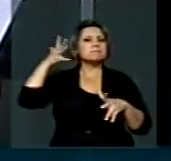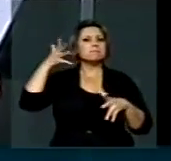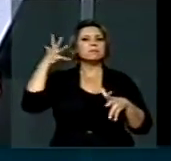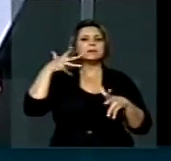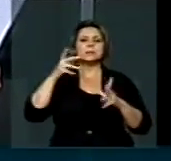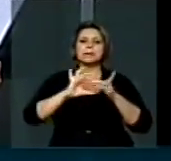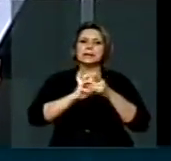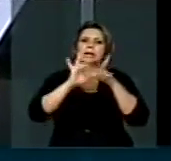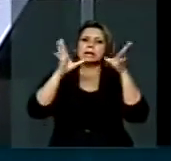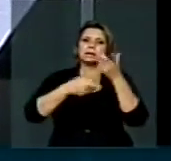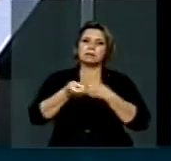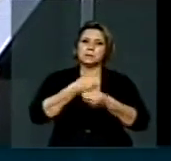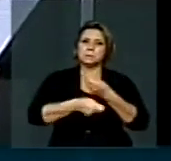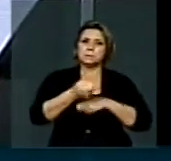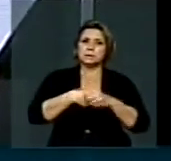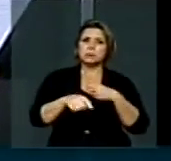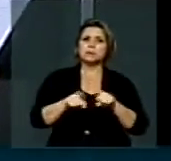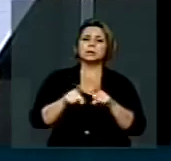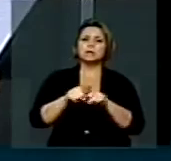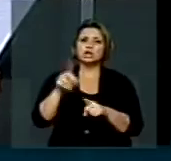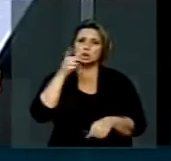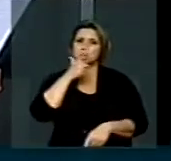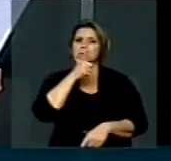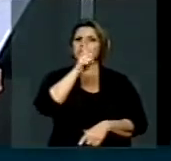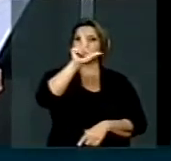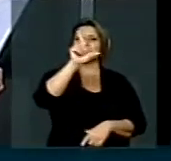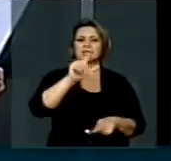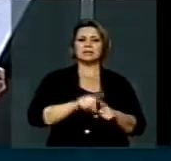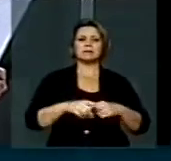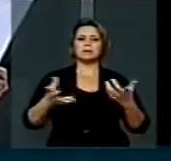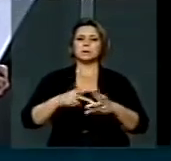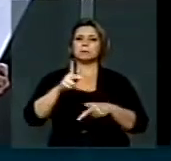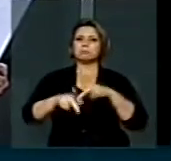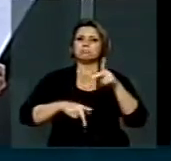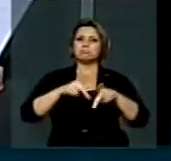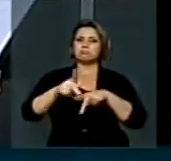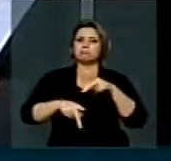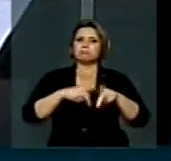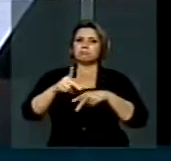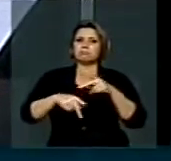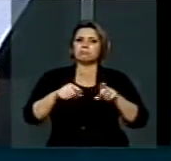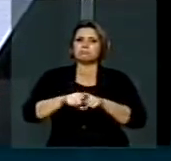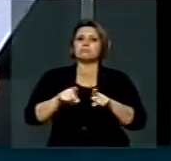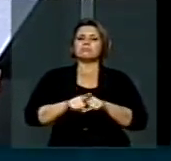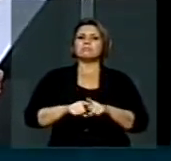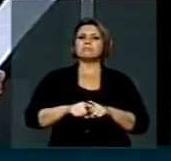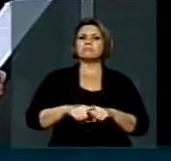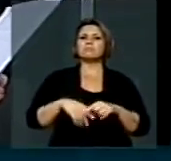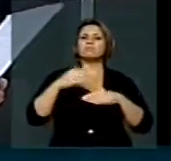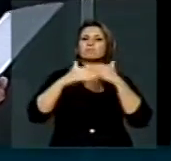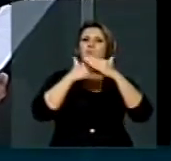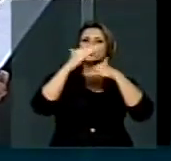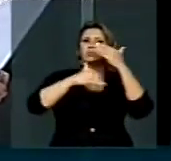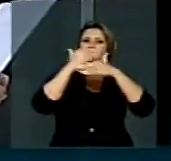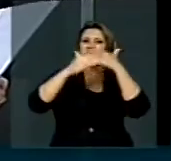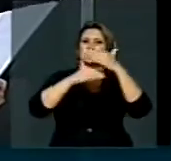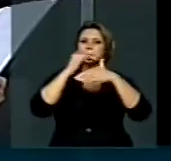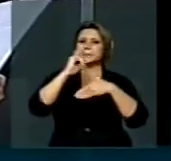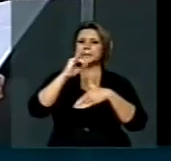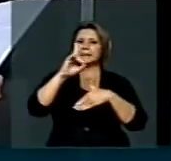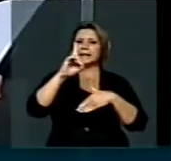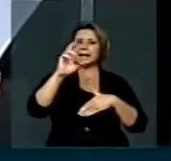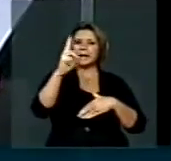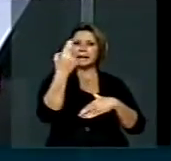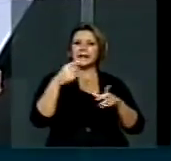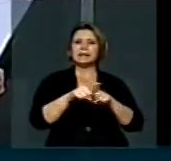liberdade econômica. Esses triunfos, hoje vivenciados pela população, com seus índices de alto desenvolvimento humano, forjados